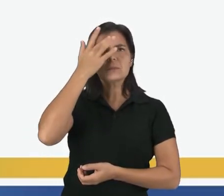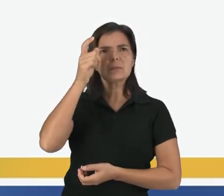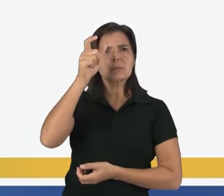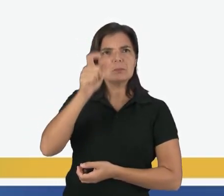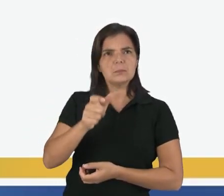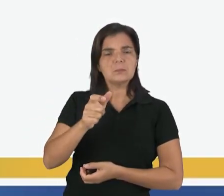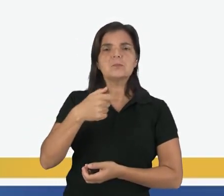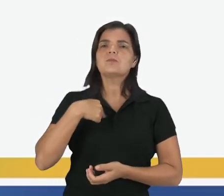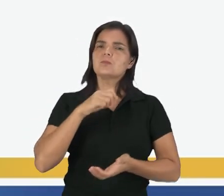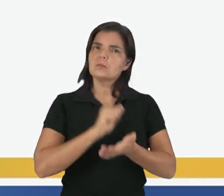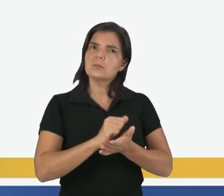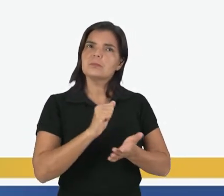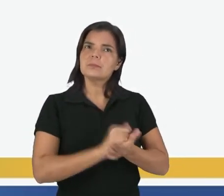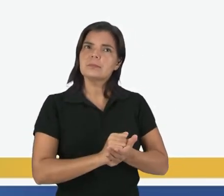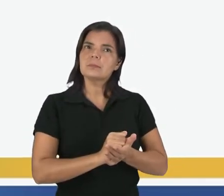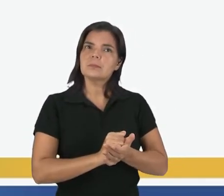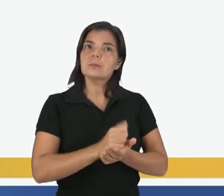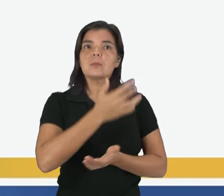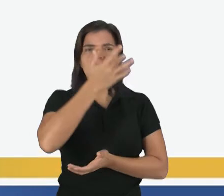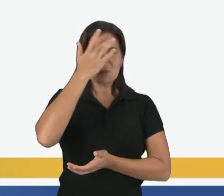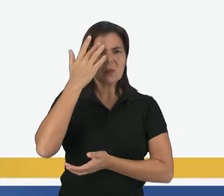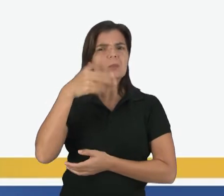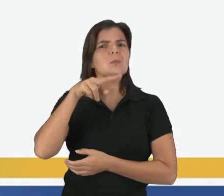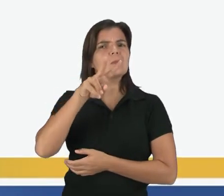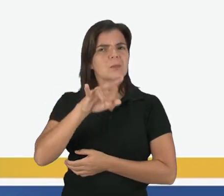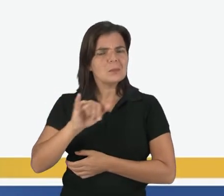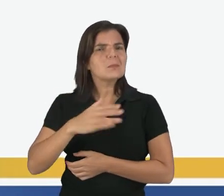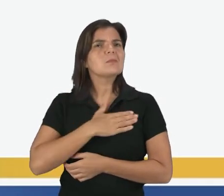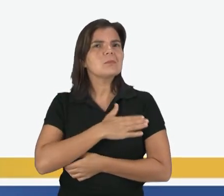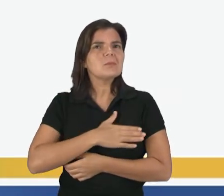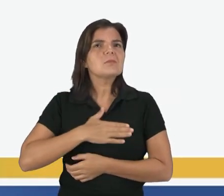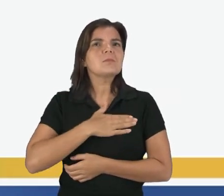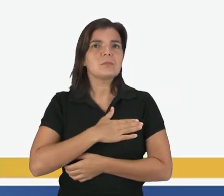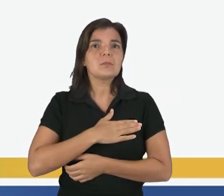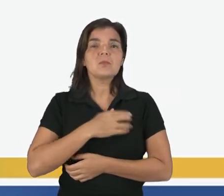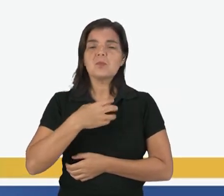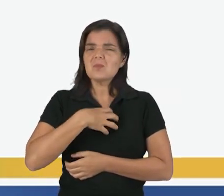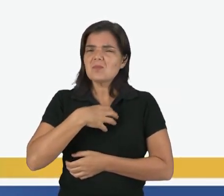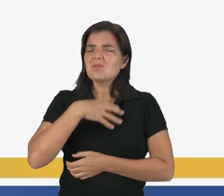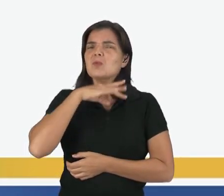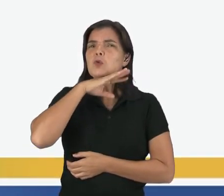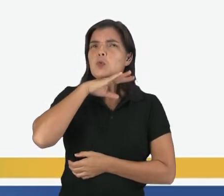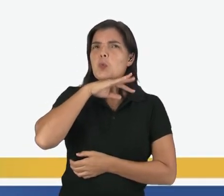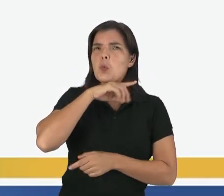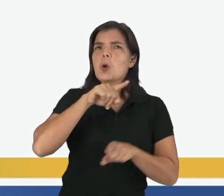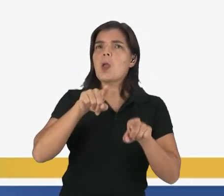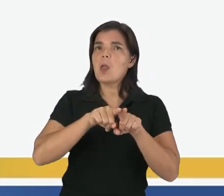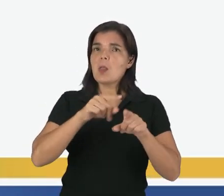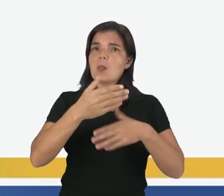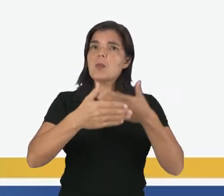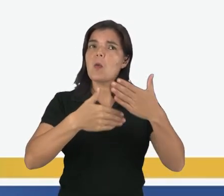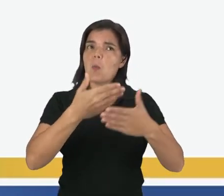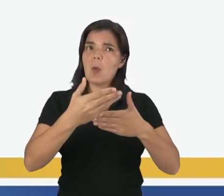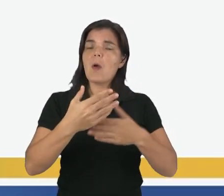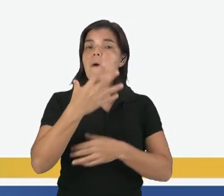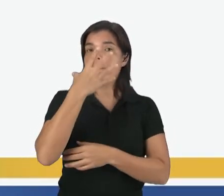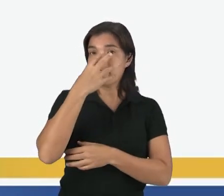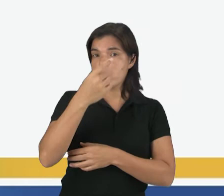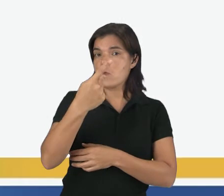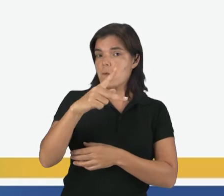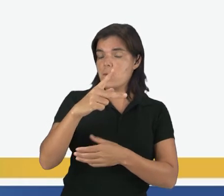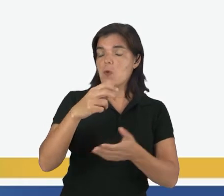vou ofender alguém com o que vou escrever? A pessoa vai gostar ou se sentir mal a partir de